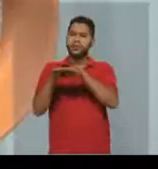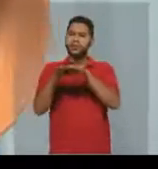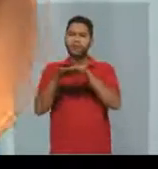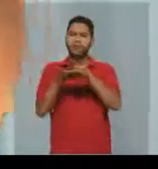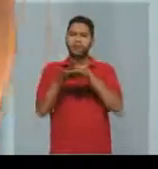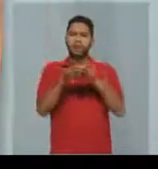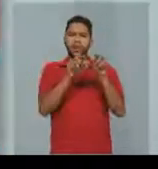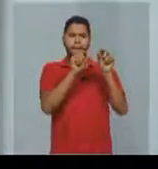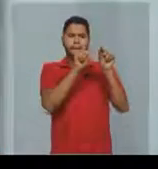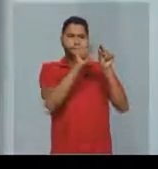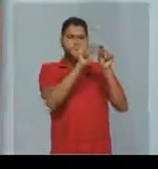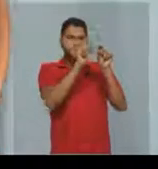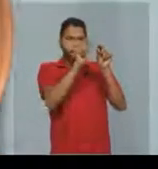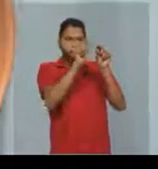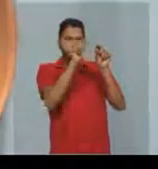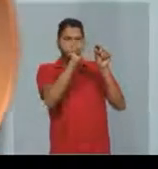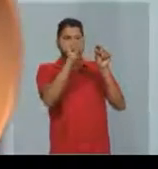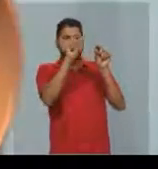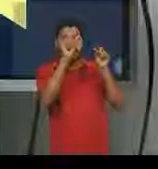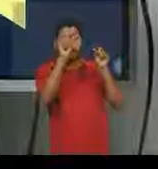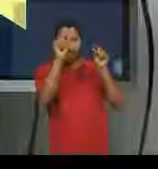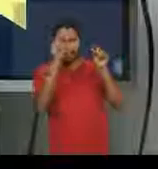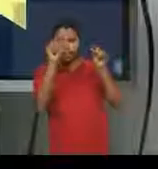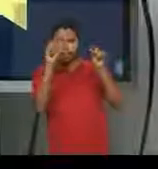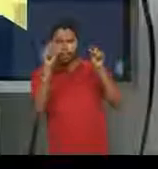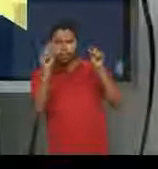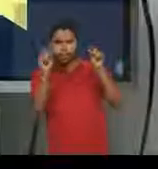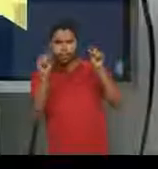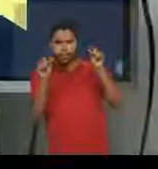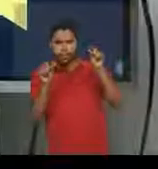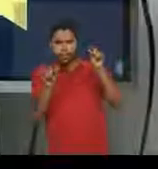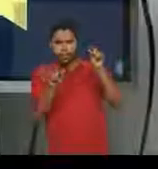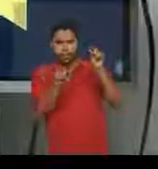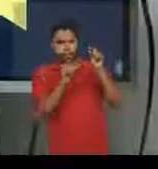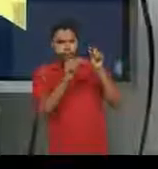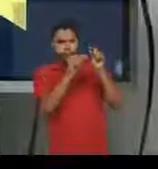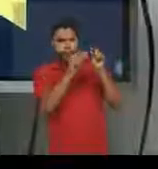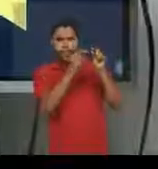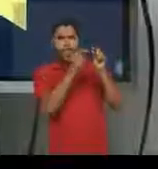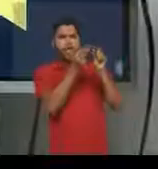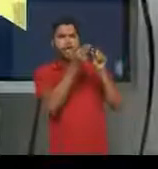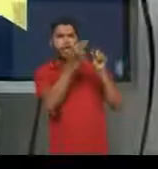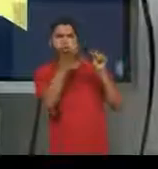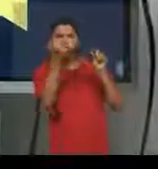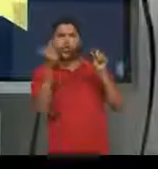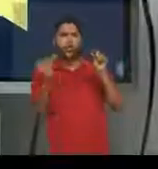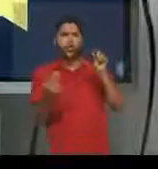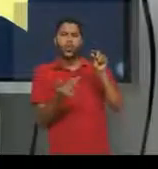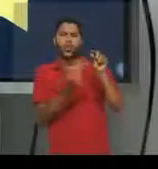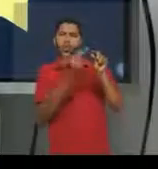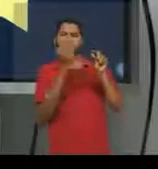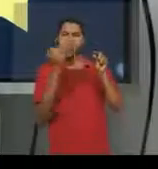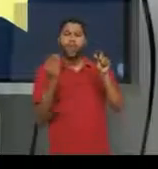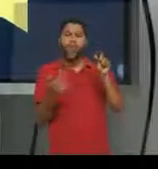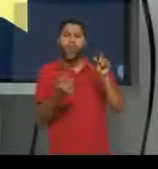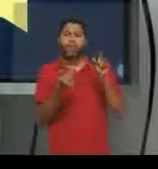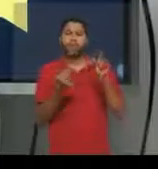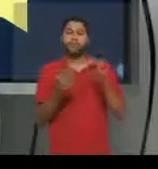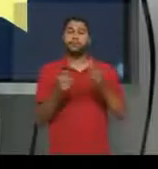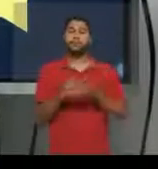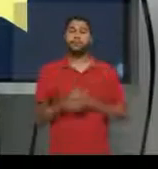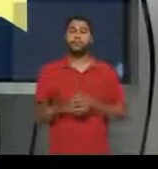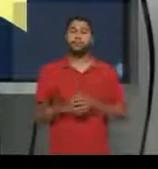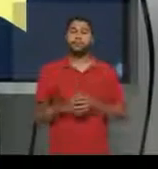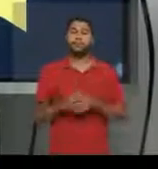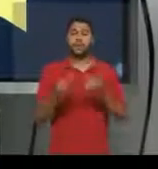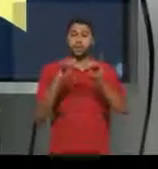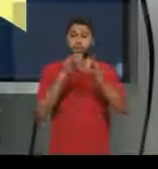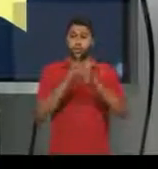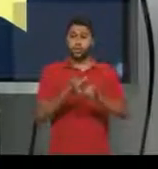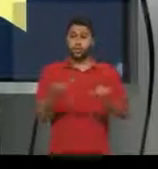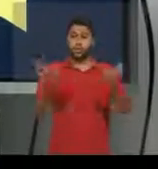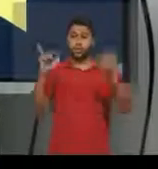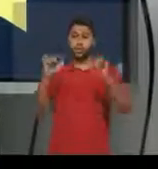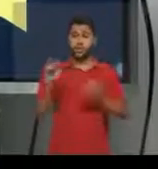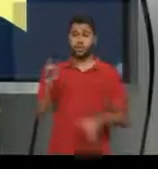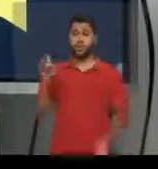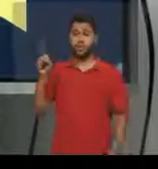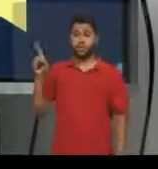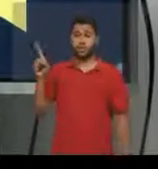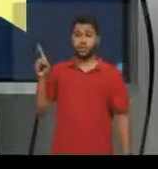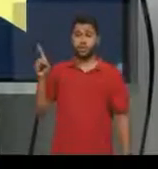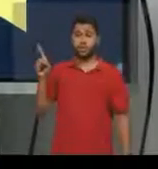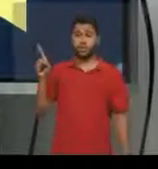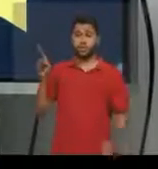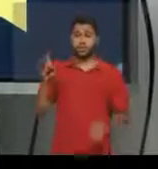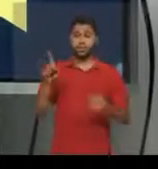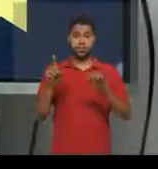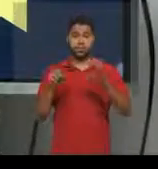no desenho dessa forma, ok? E eu vou dizer para vocês que a minha obra, do